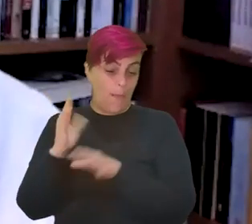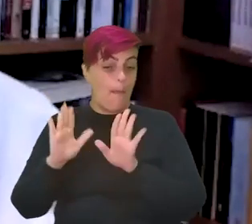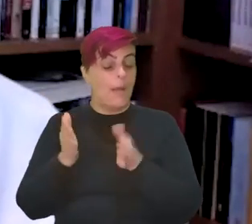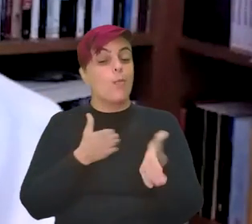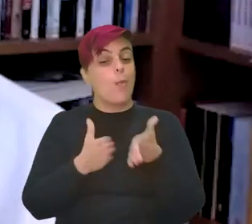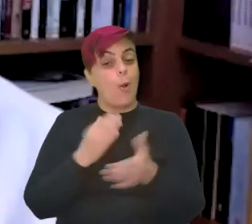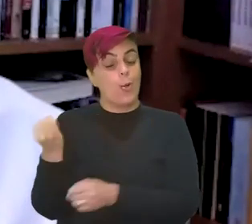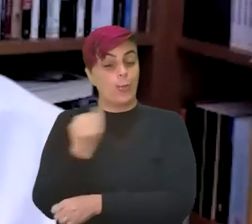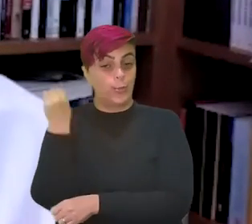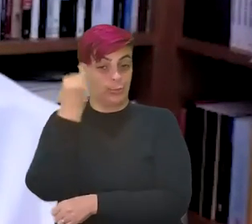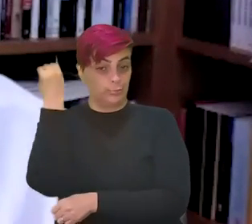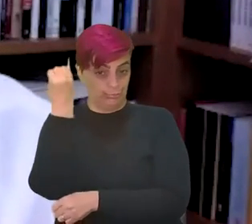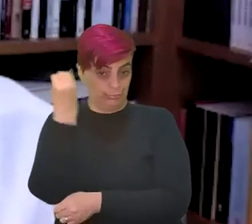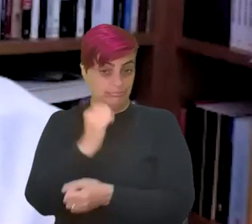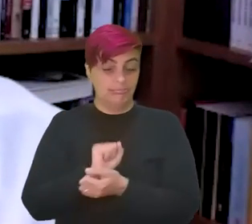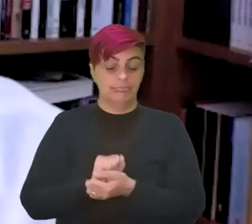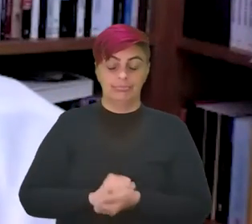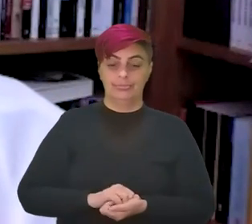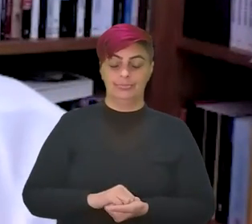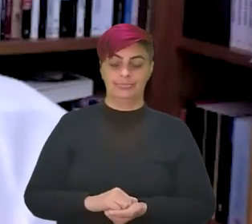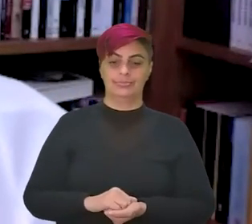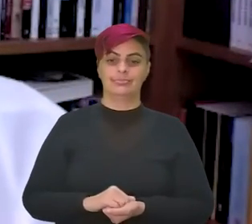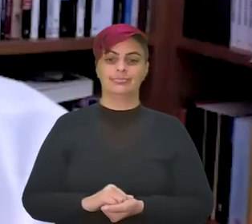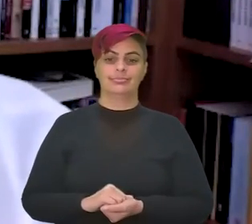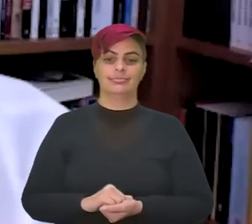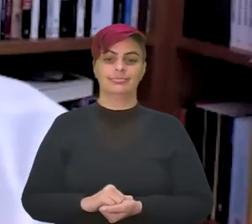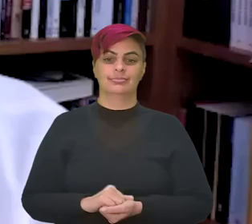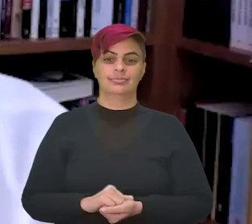período realmente importante. Né?